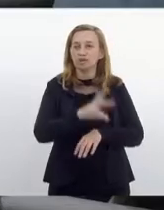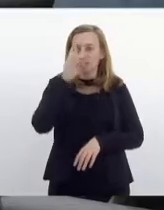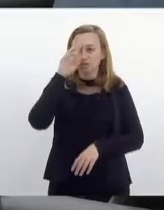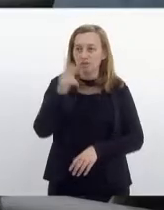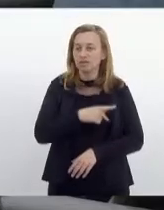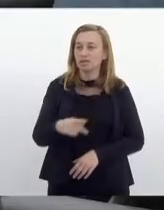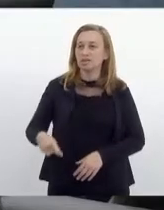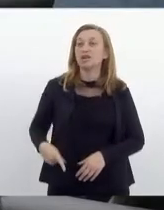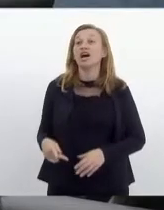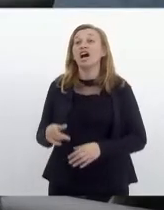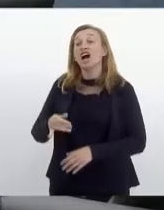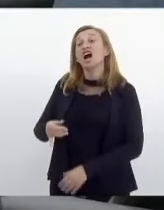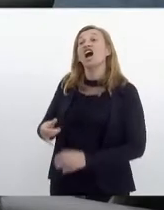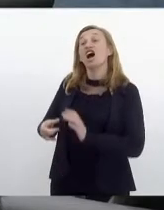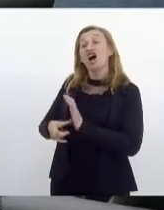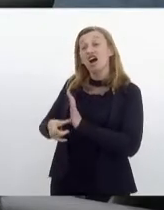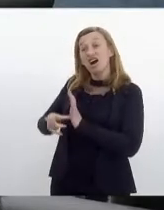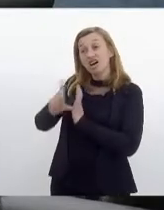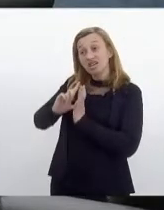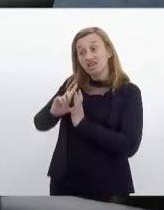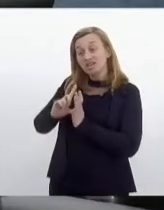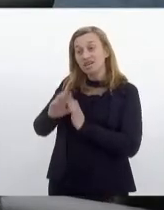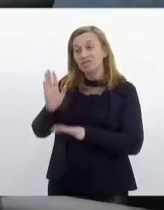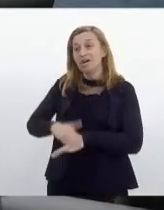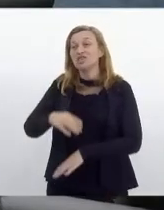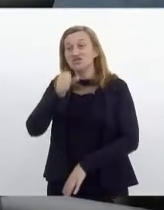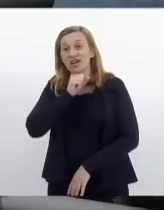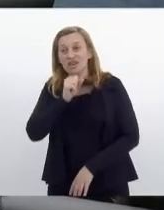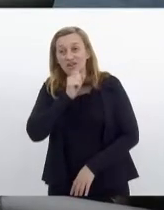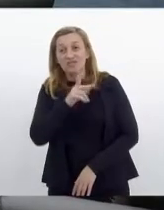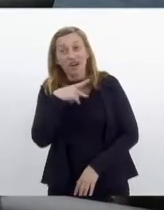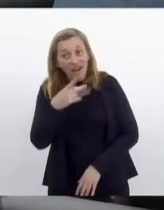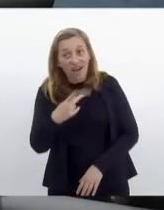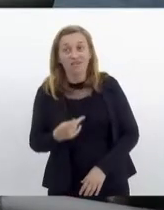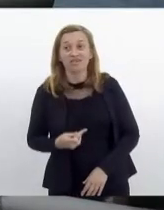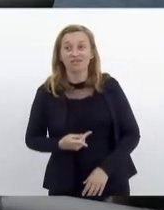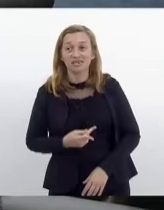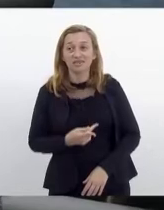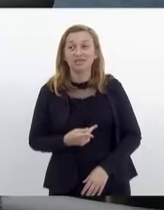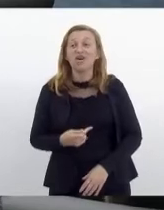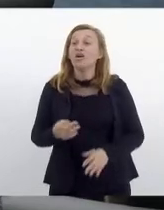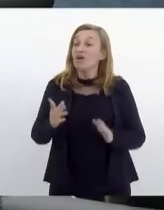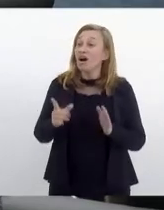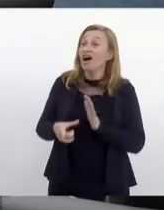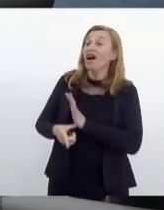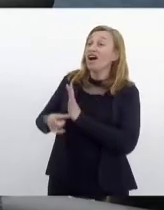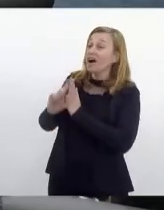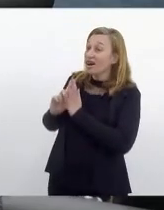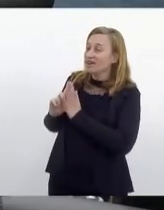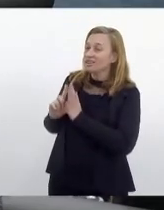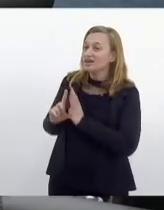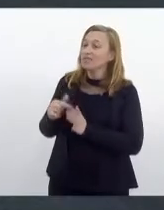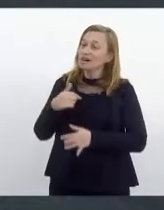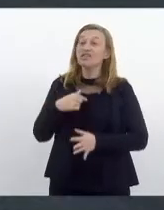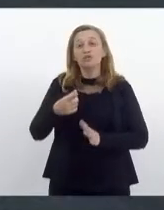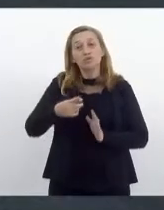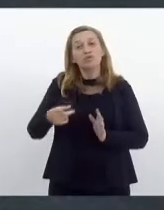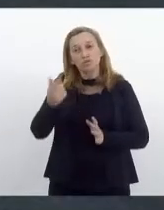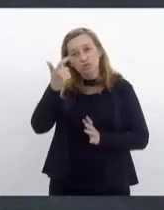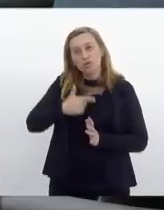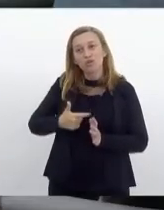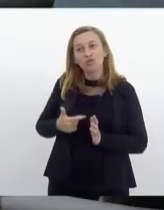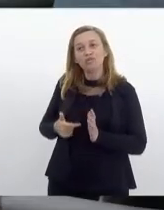presidente, antigamente quem desempatava era o mais velho. Mas, mas antigamente são os... Mas eu sou de antigamente. São os novos